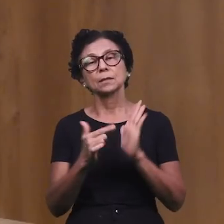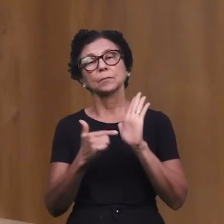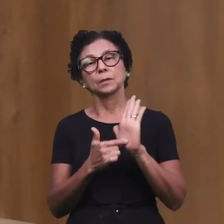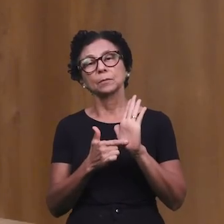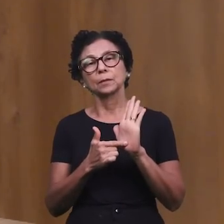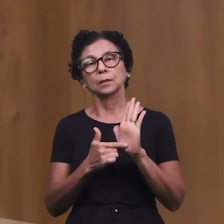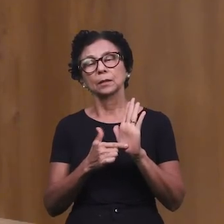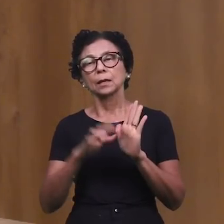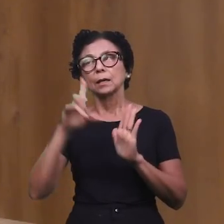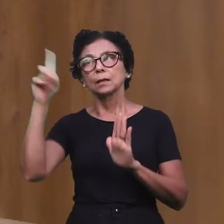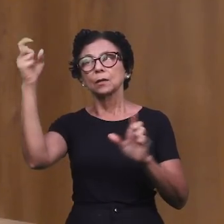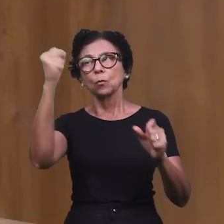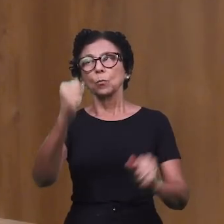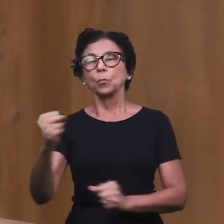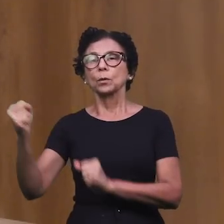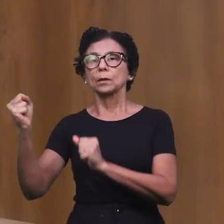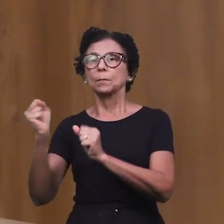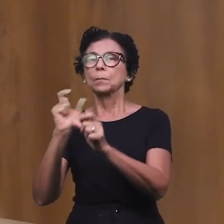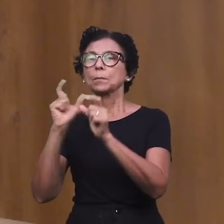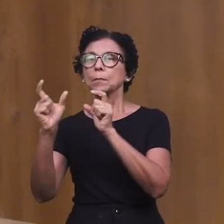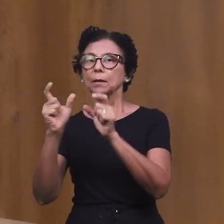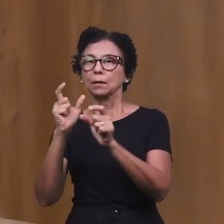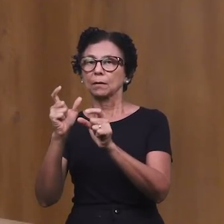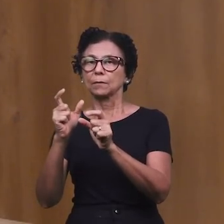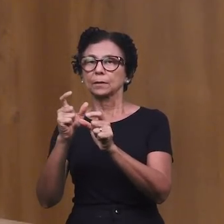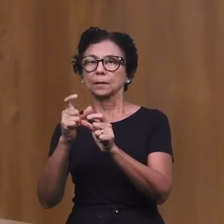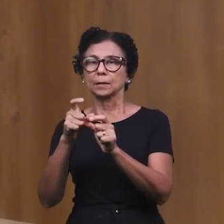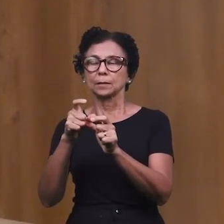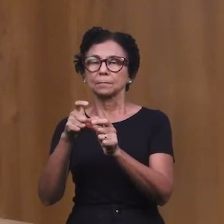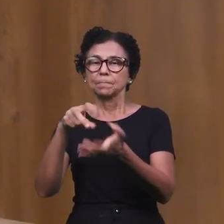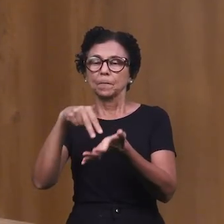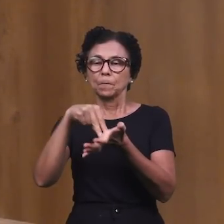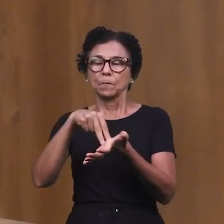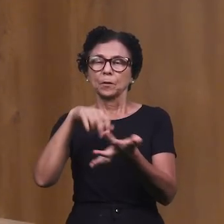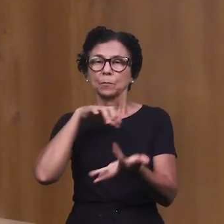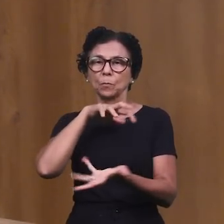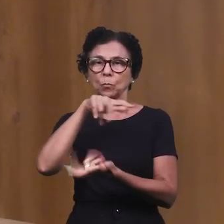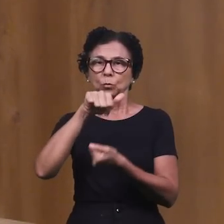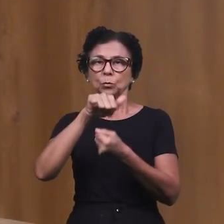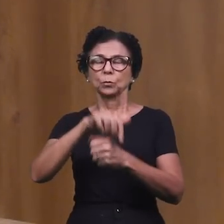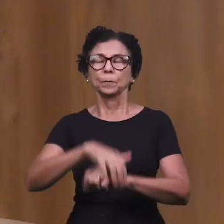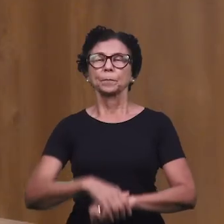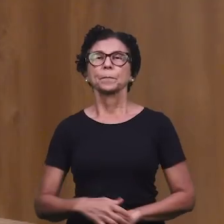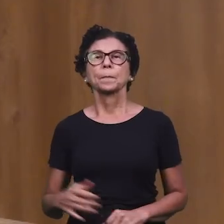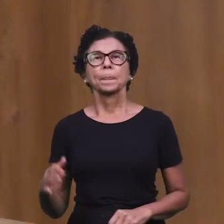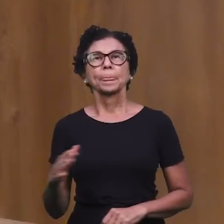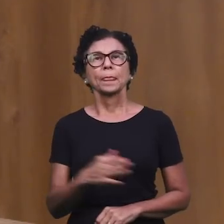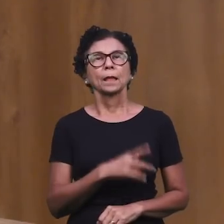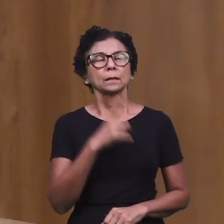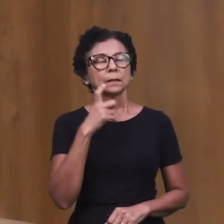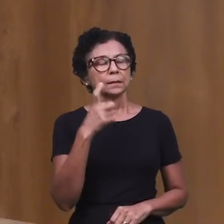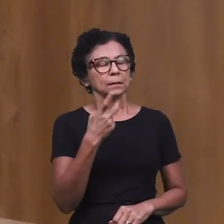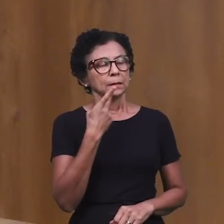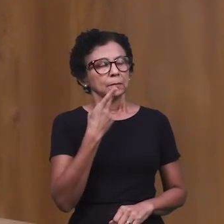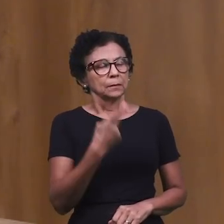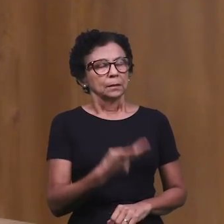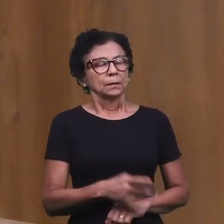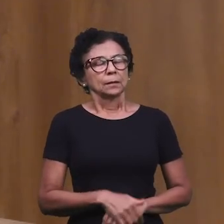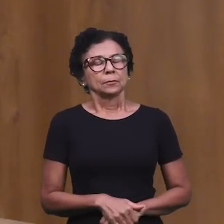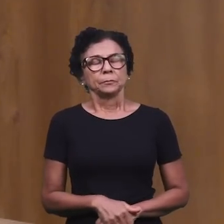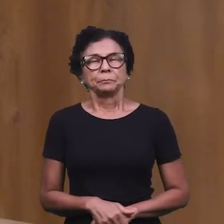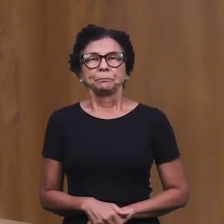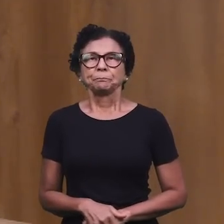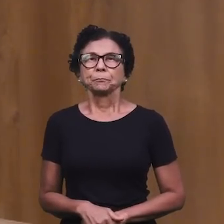sustenta todas essas coisas. E é interessante a gente dizer, eu até deveria ter dito isso no início, acabei me esquecendo,